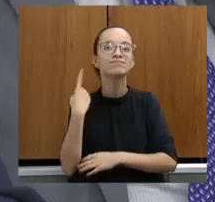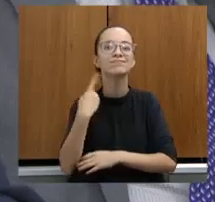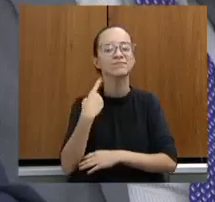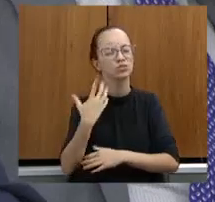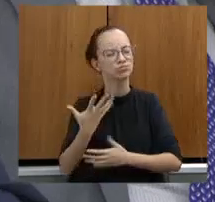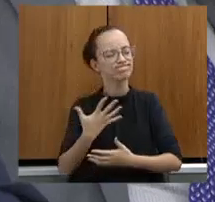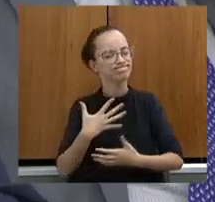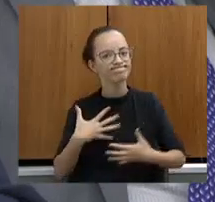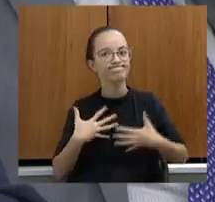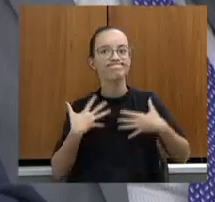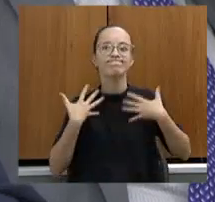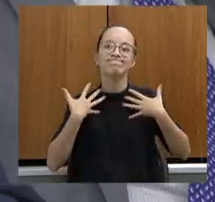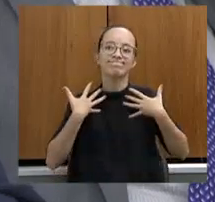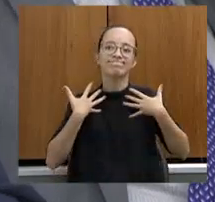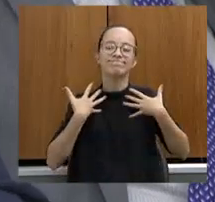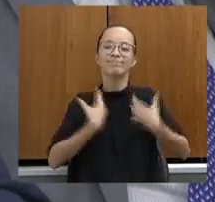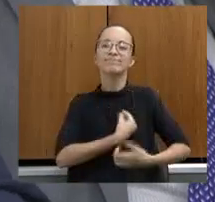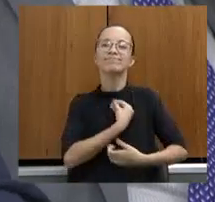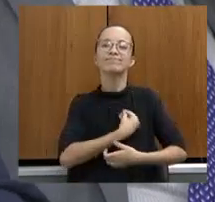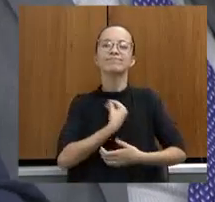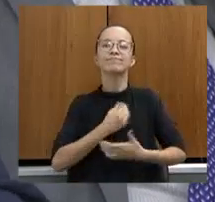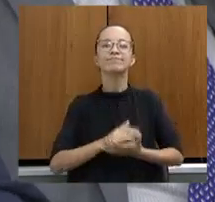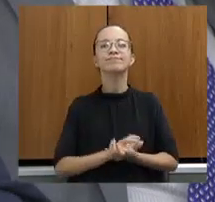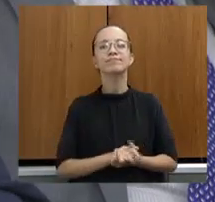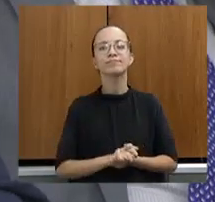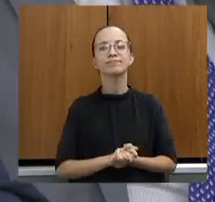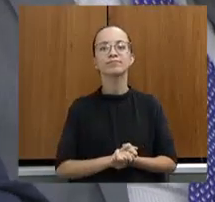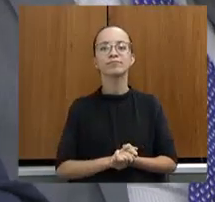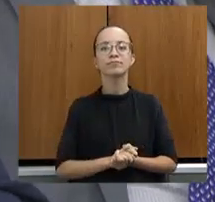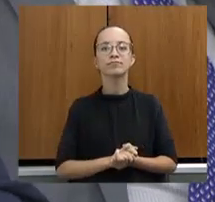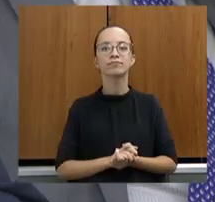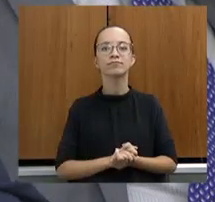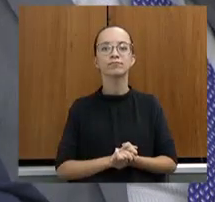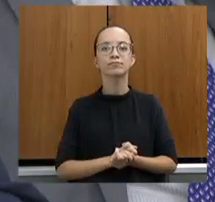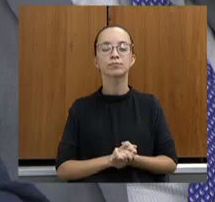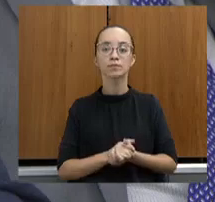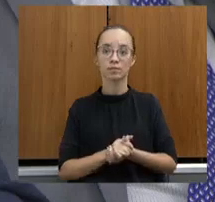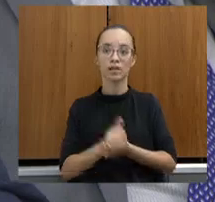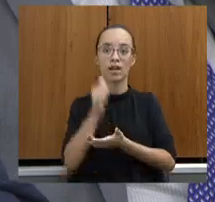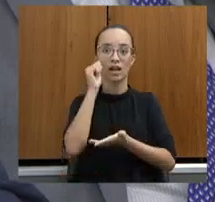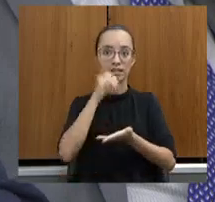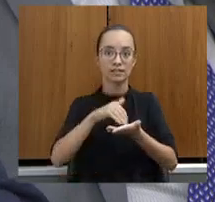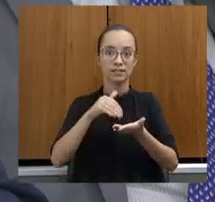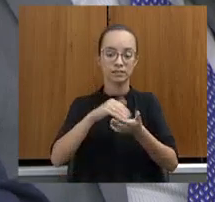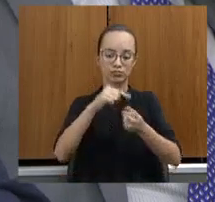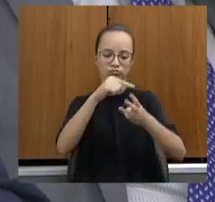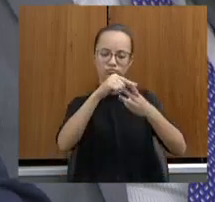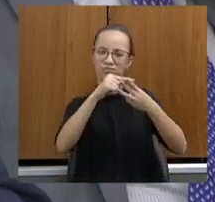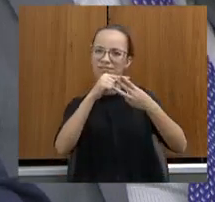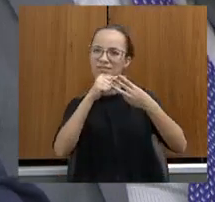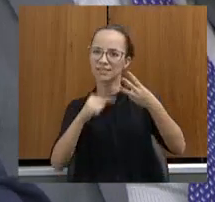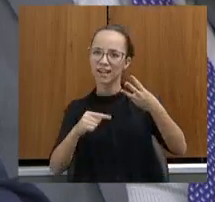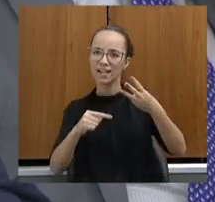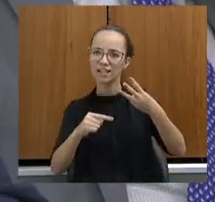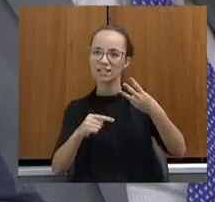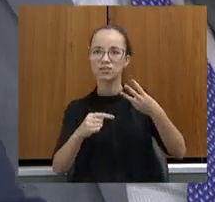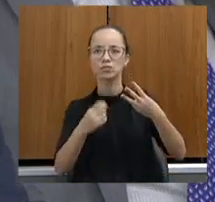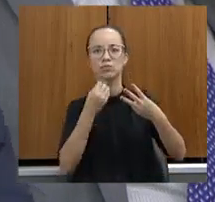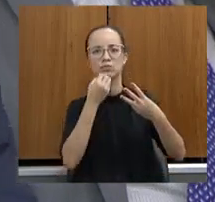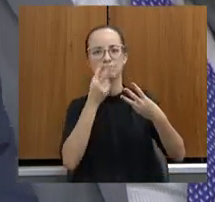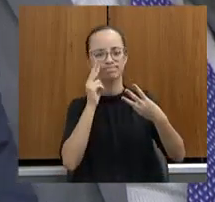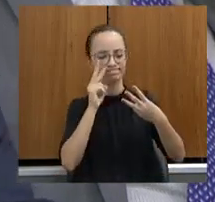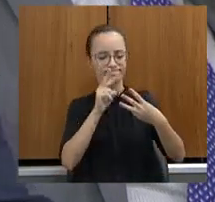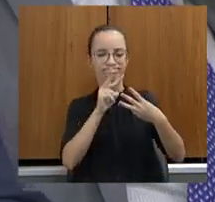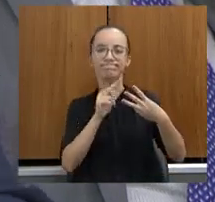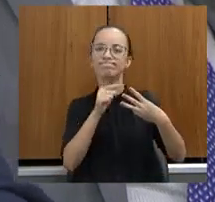imenso prazer para estar conosco a nossa querida amiga secretário Luiza Barreto nosso secretário Igor nosso secretário Gustavo